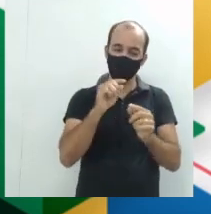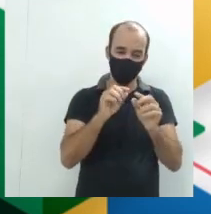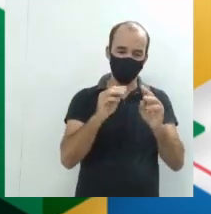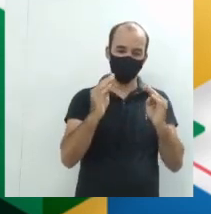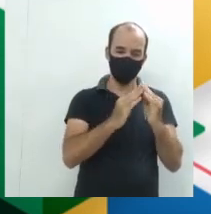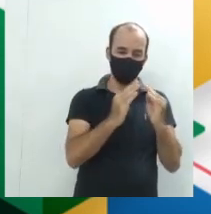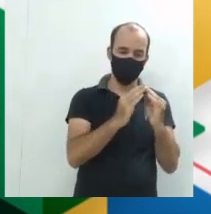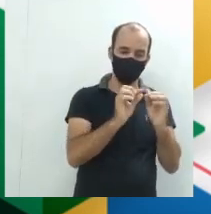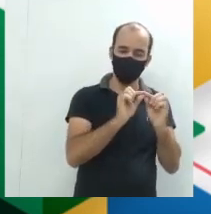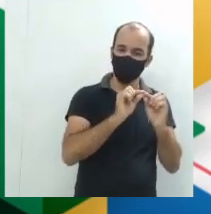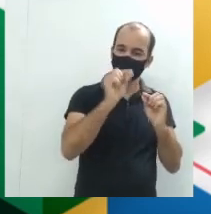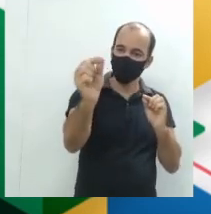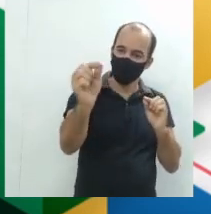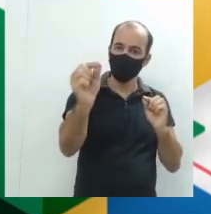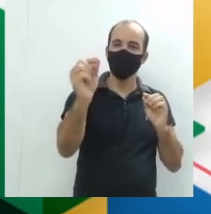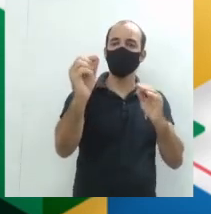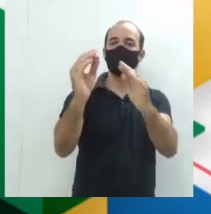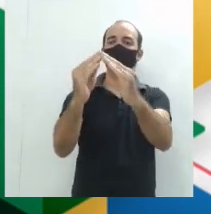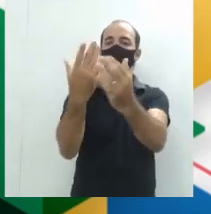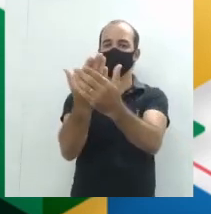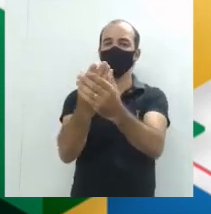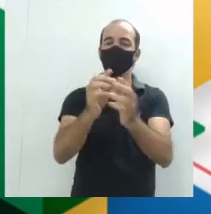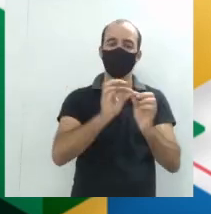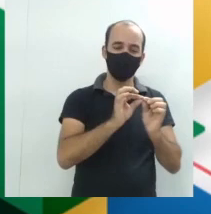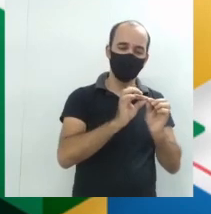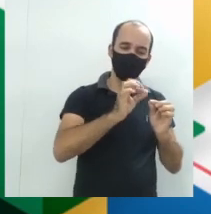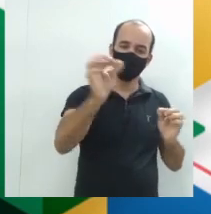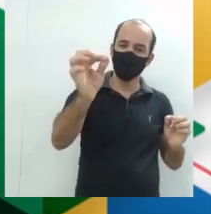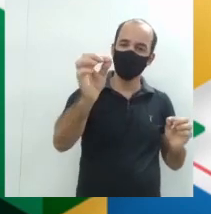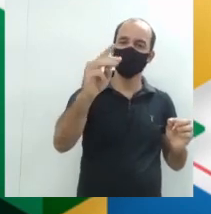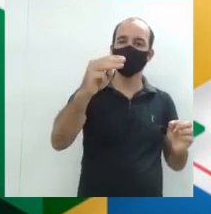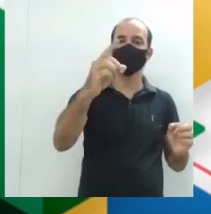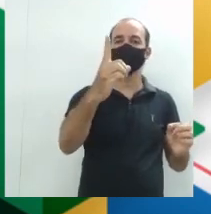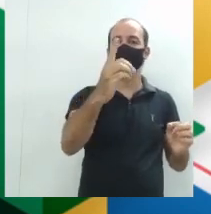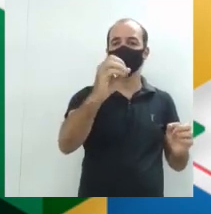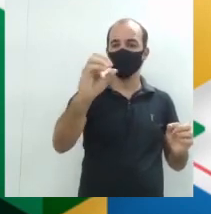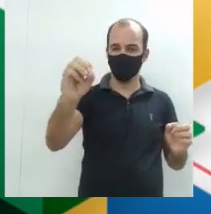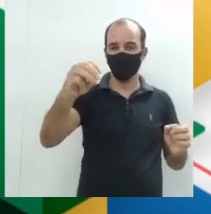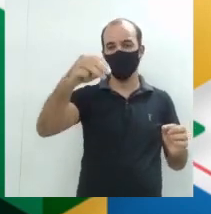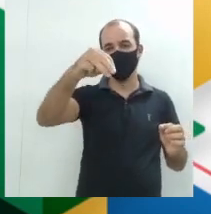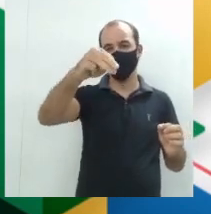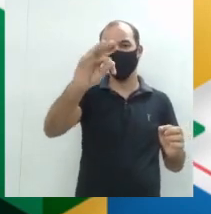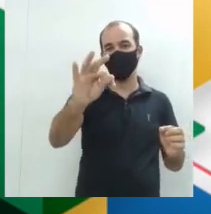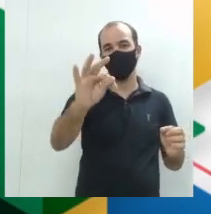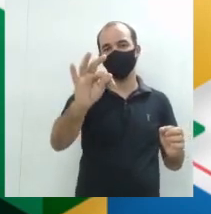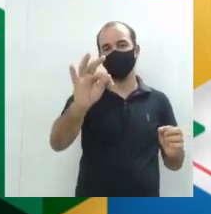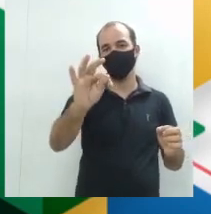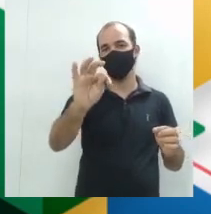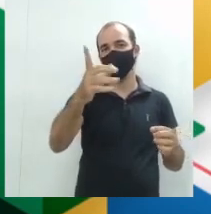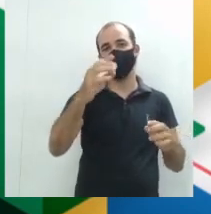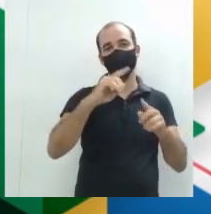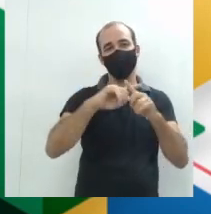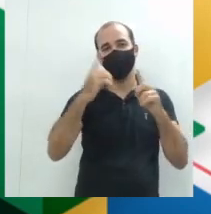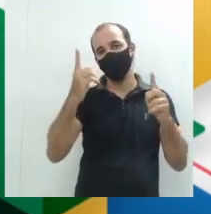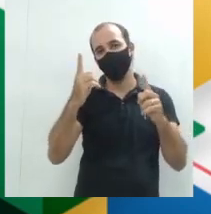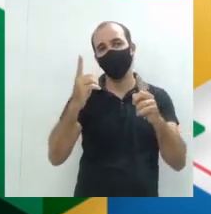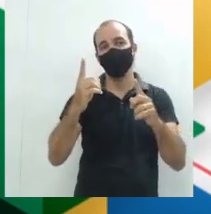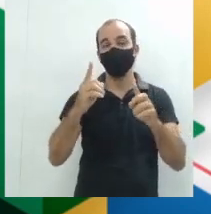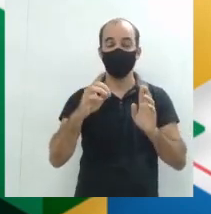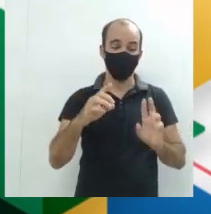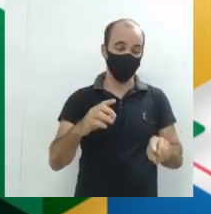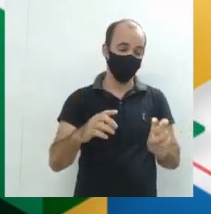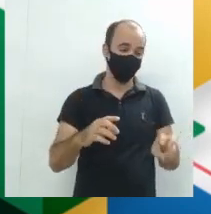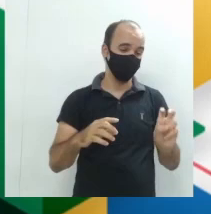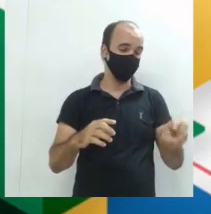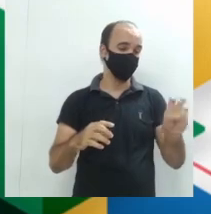o colégio, foram 100 metros. Mas isso não quer dizer que ele só